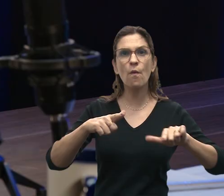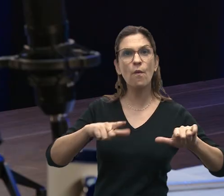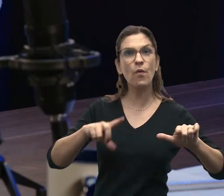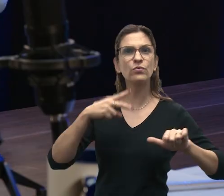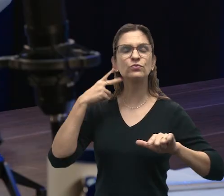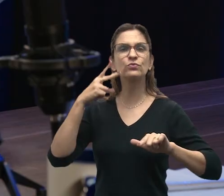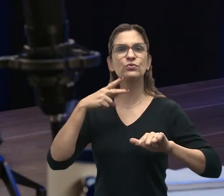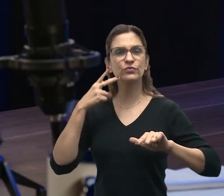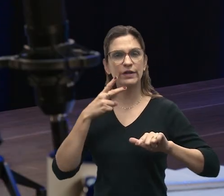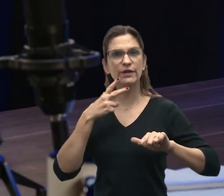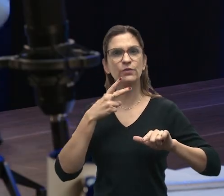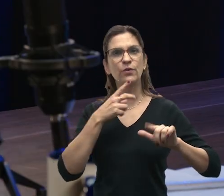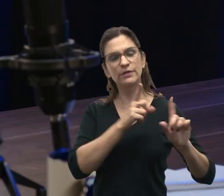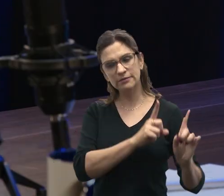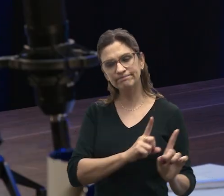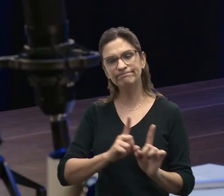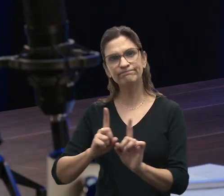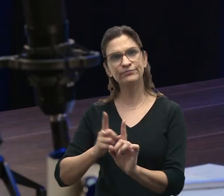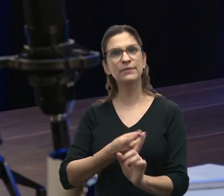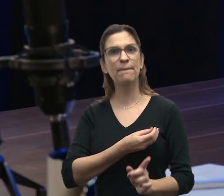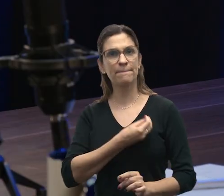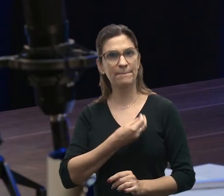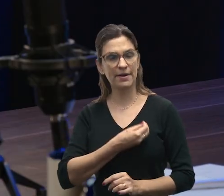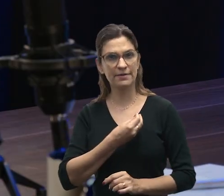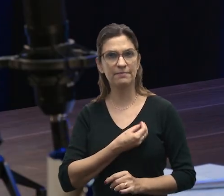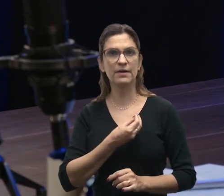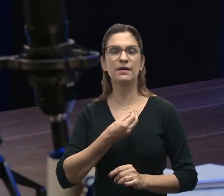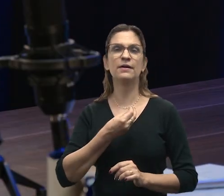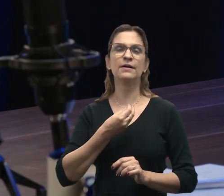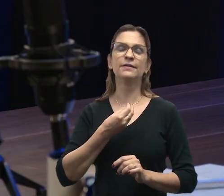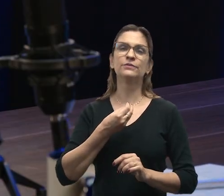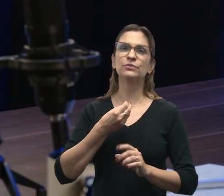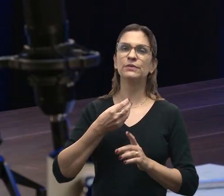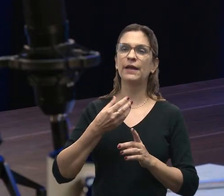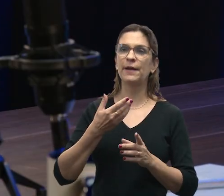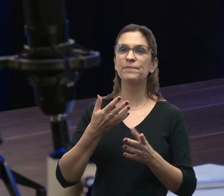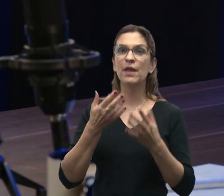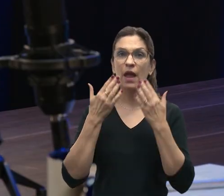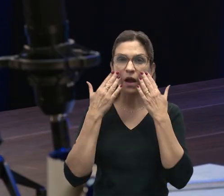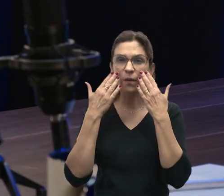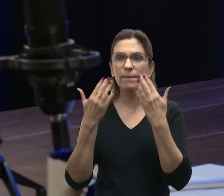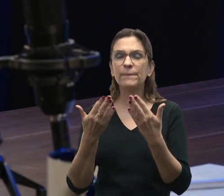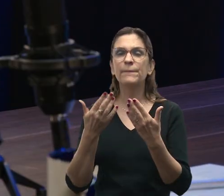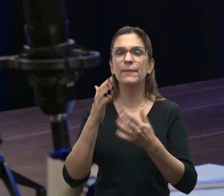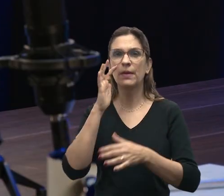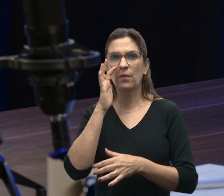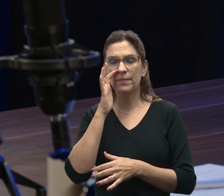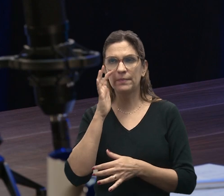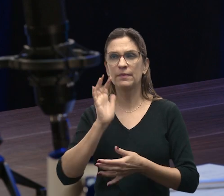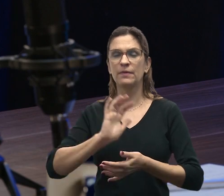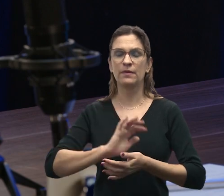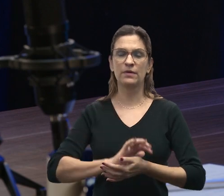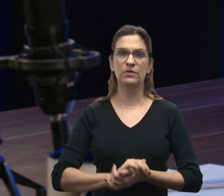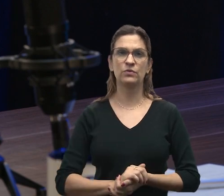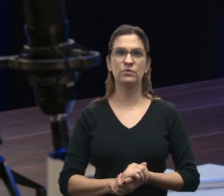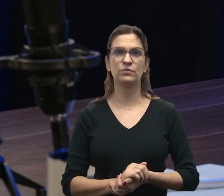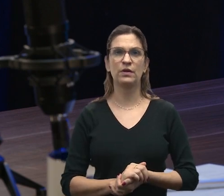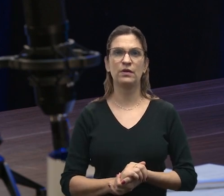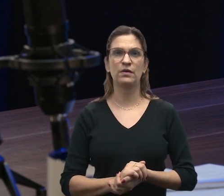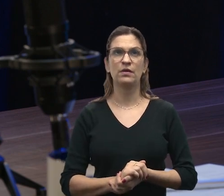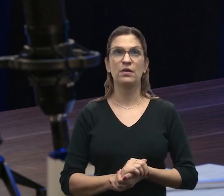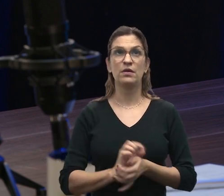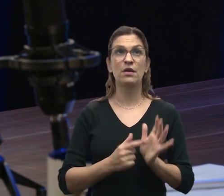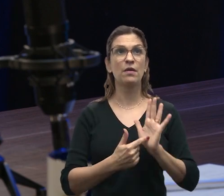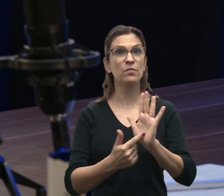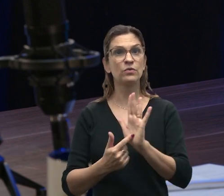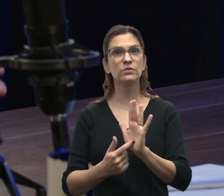CPI, vários outros vereadores participam, quase que todas as sessões, e nós acabamos revelando que